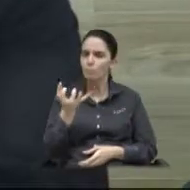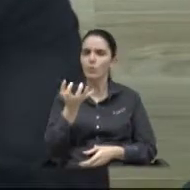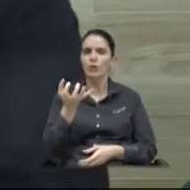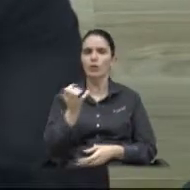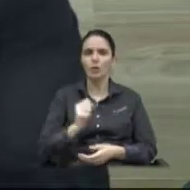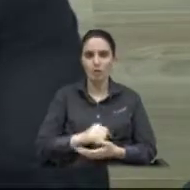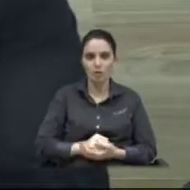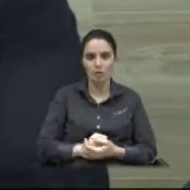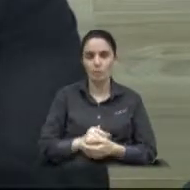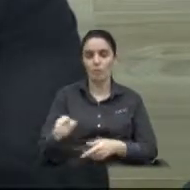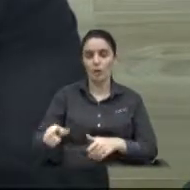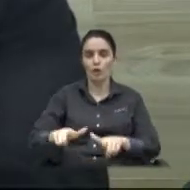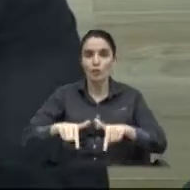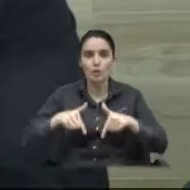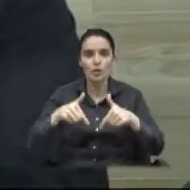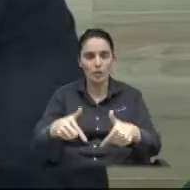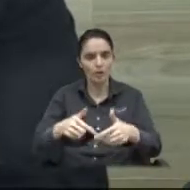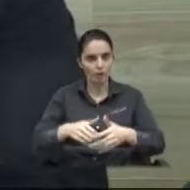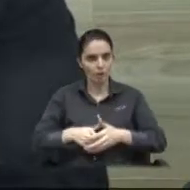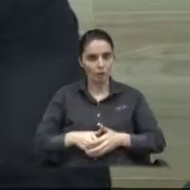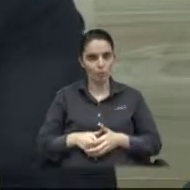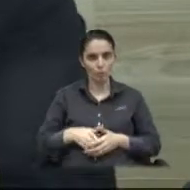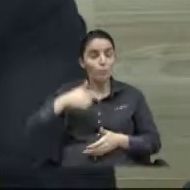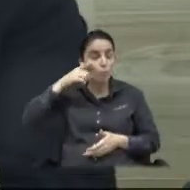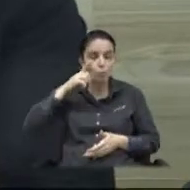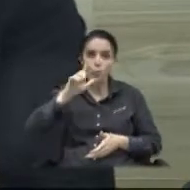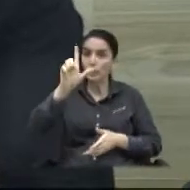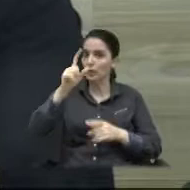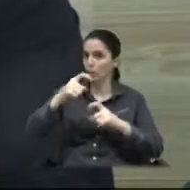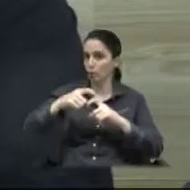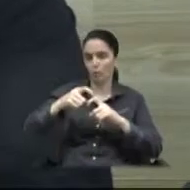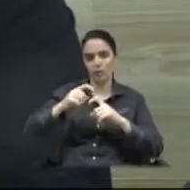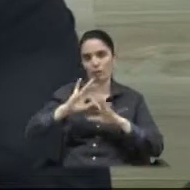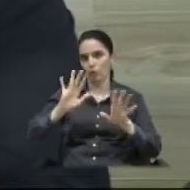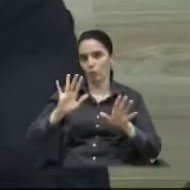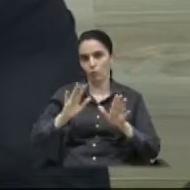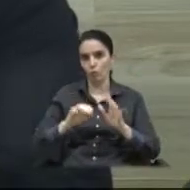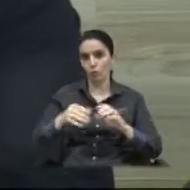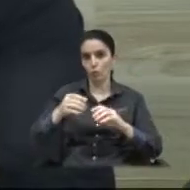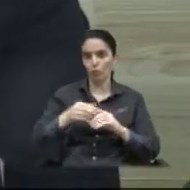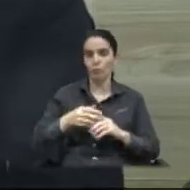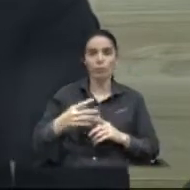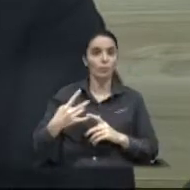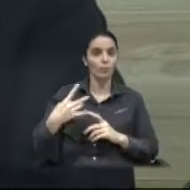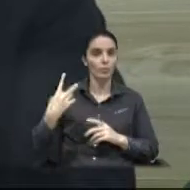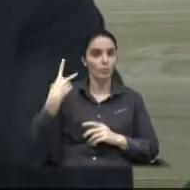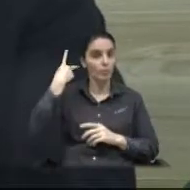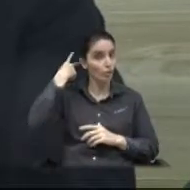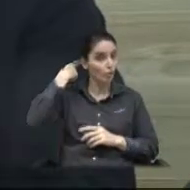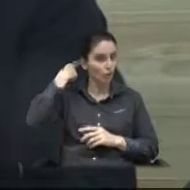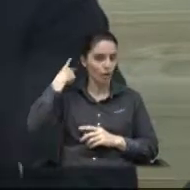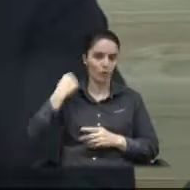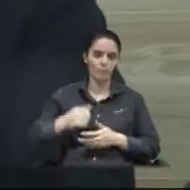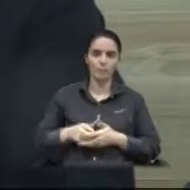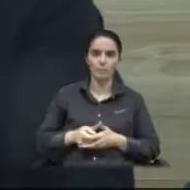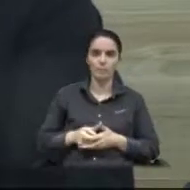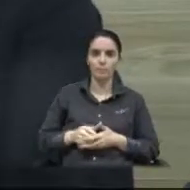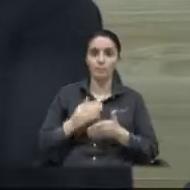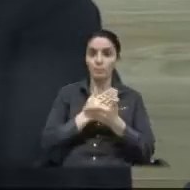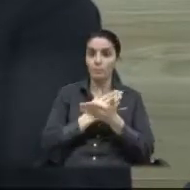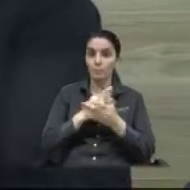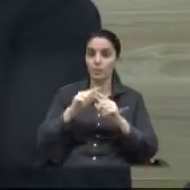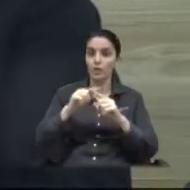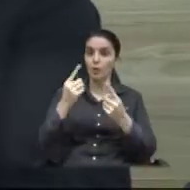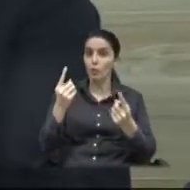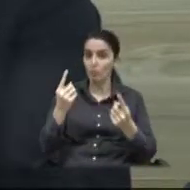Ele não conseguiu entrar em medicina de primeira, e ele optou por fazer faculdade de biomedicina,